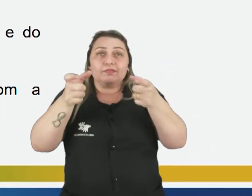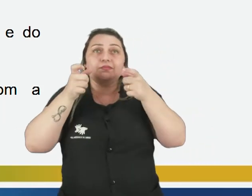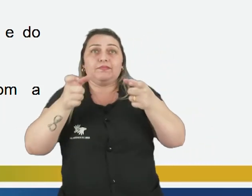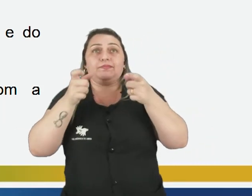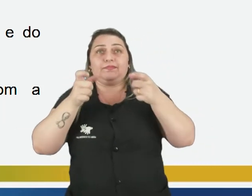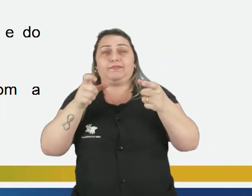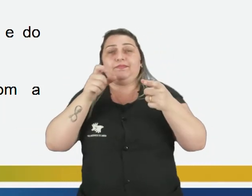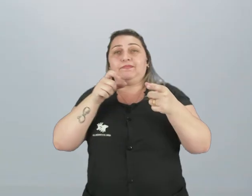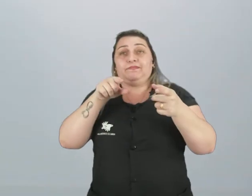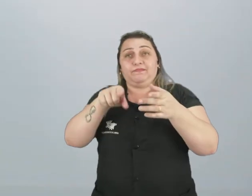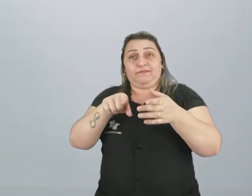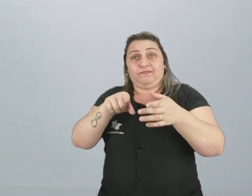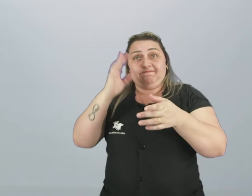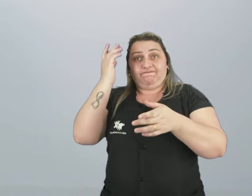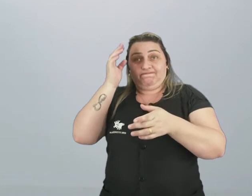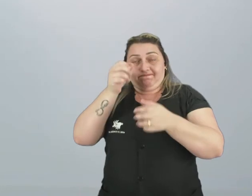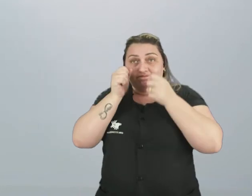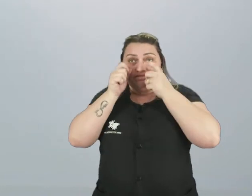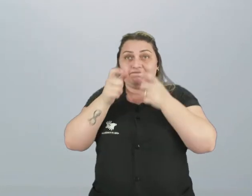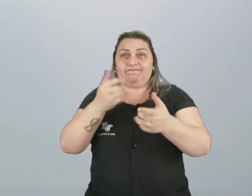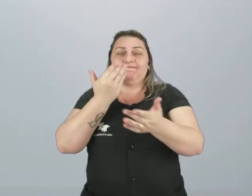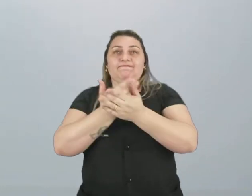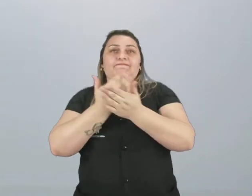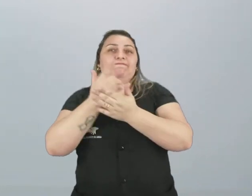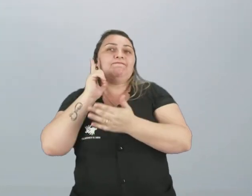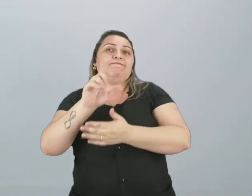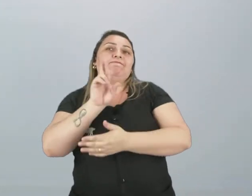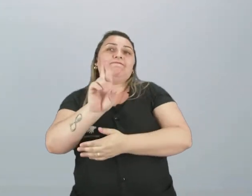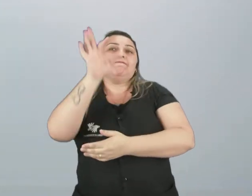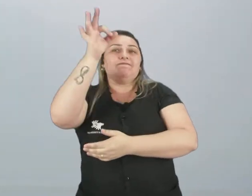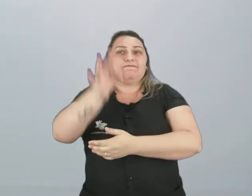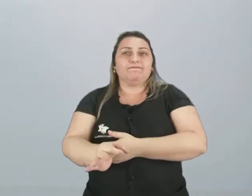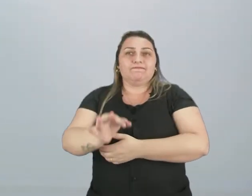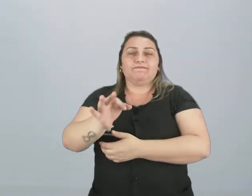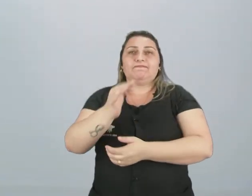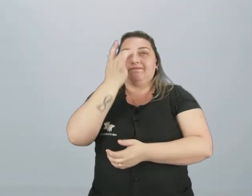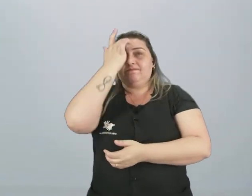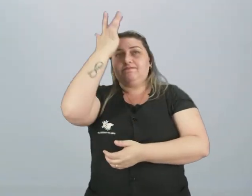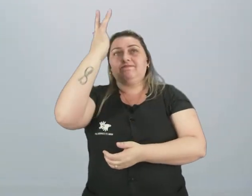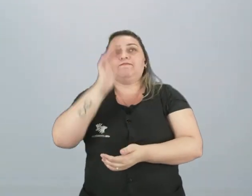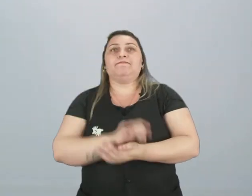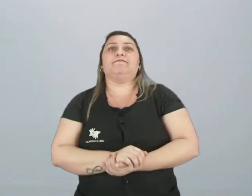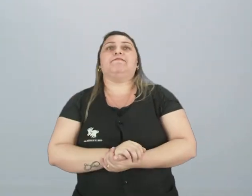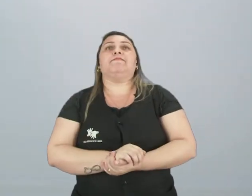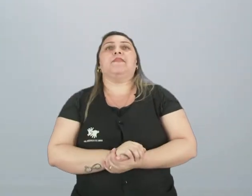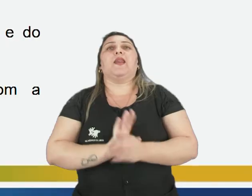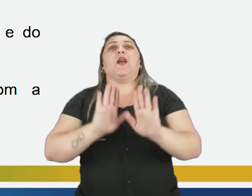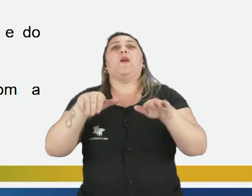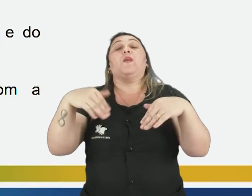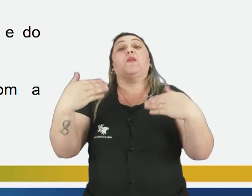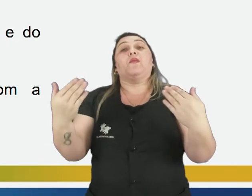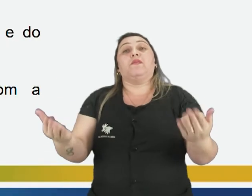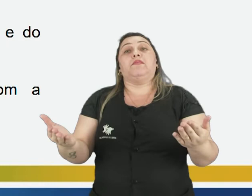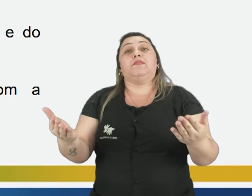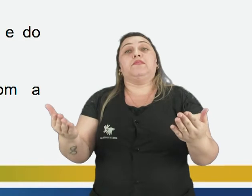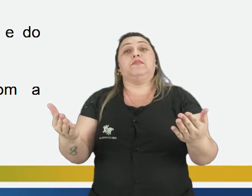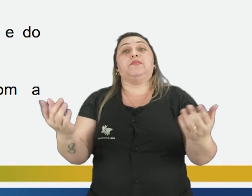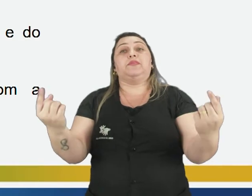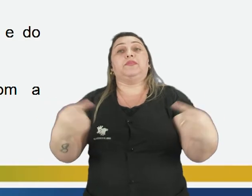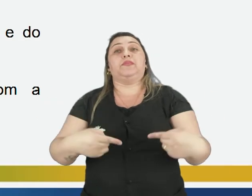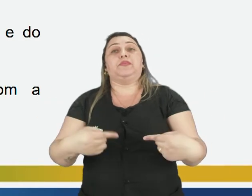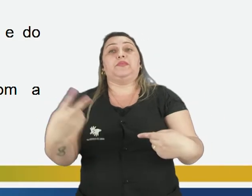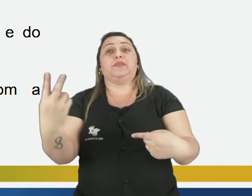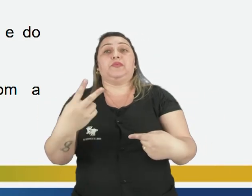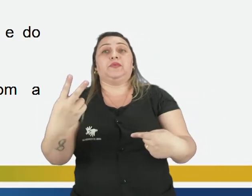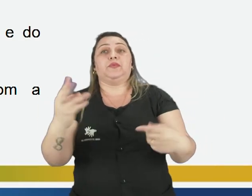que as questões, se você estiver prestando atenção na aula, você vai conseguir acertar com facilidade. Vamos lá para a primeira questão? Está desafiado a acertar